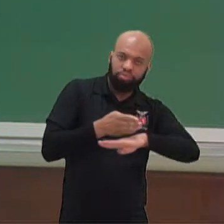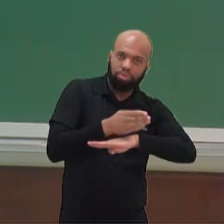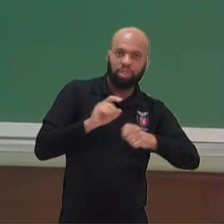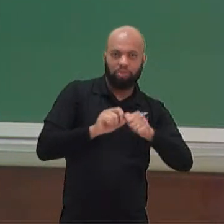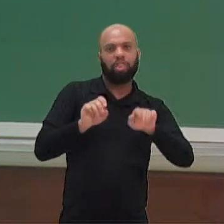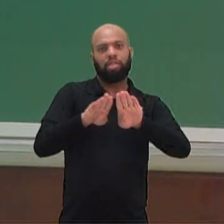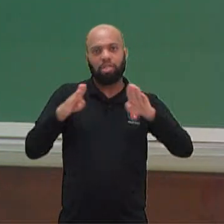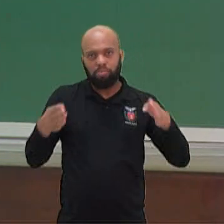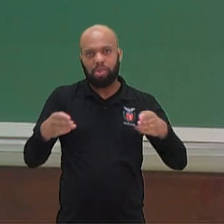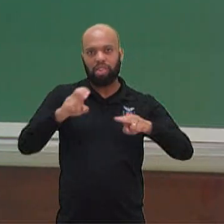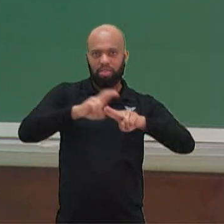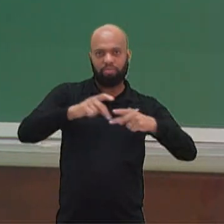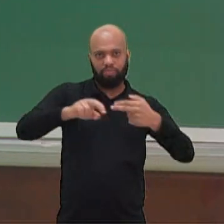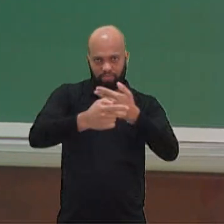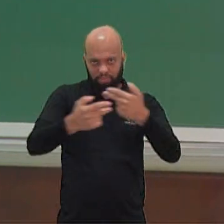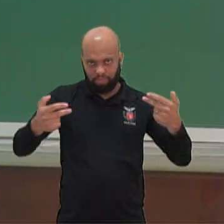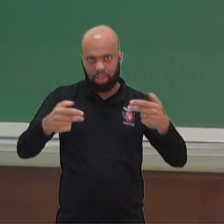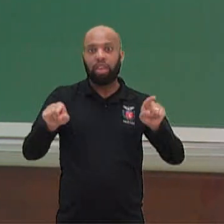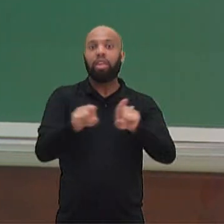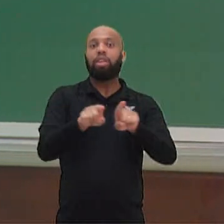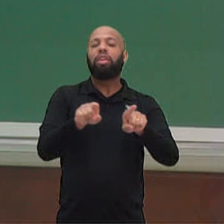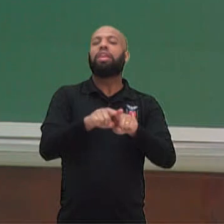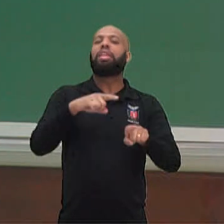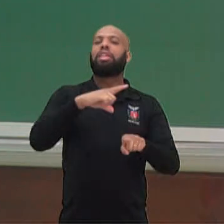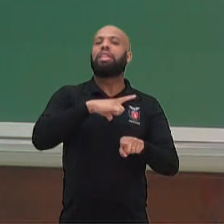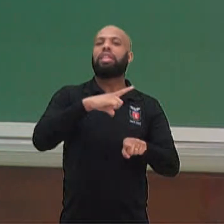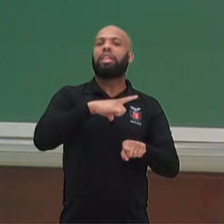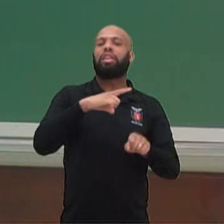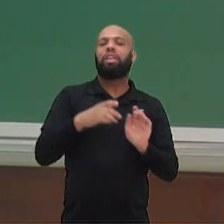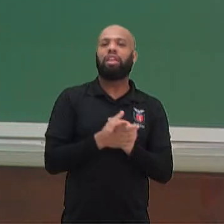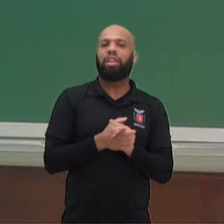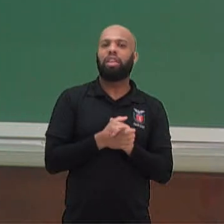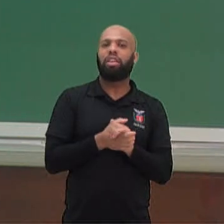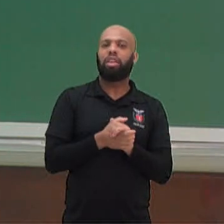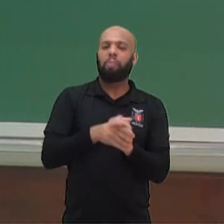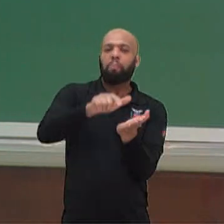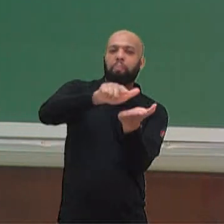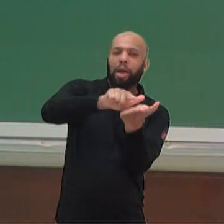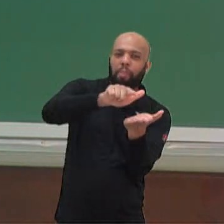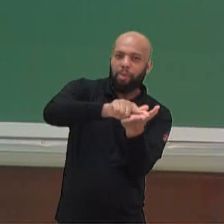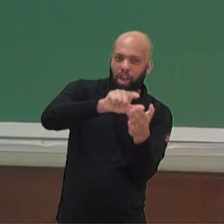produção de papel, a celulose. Nós temos também a